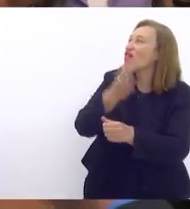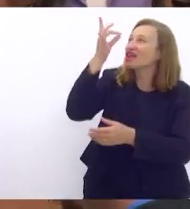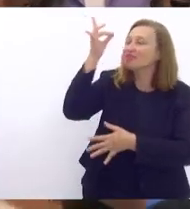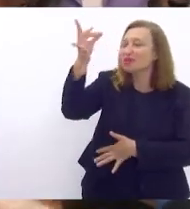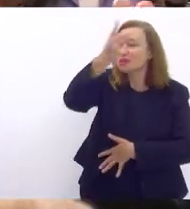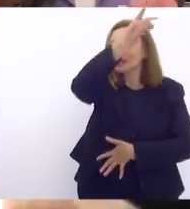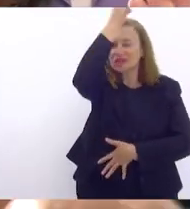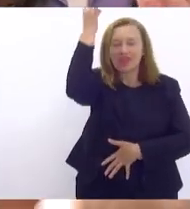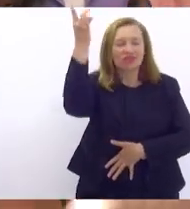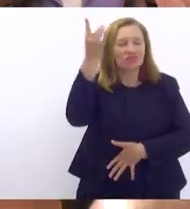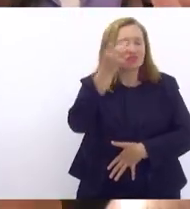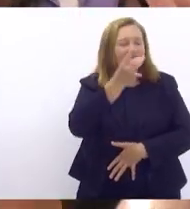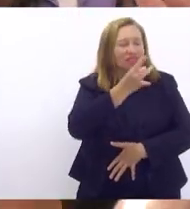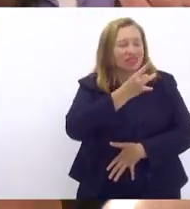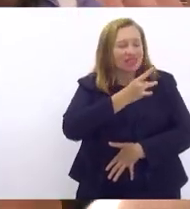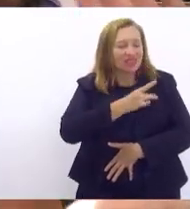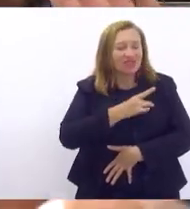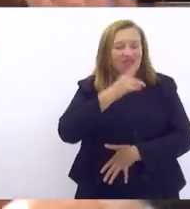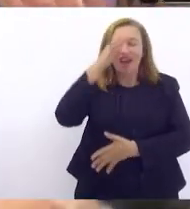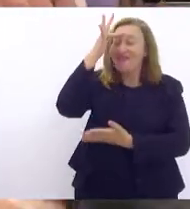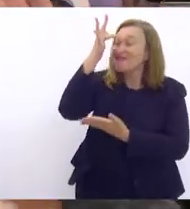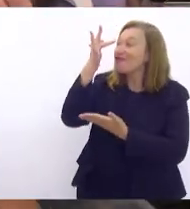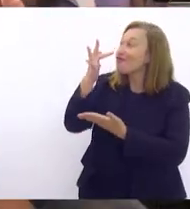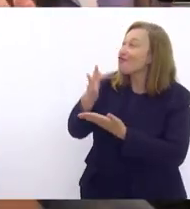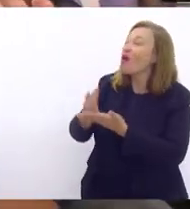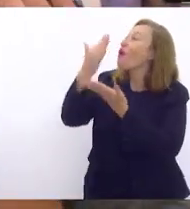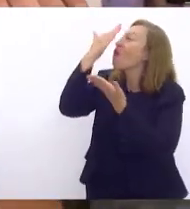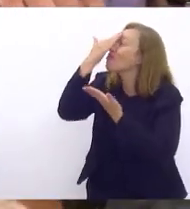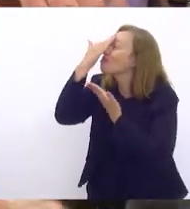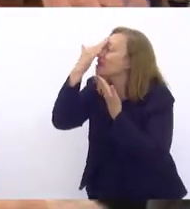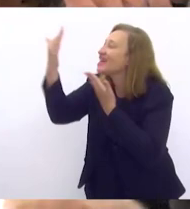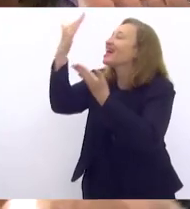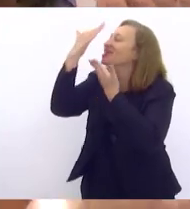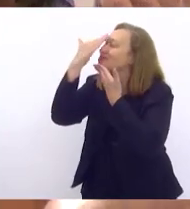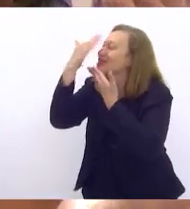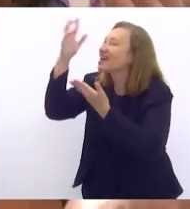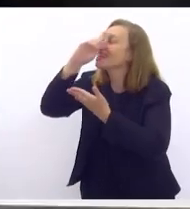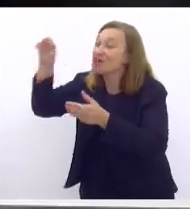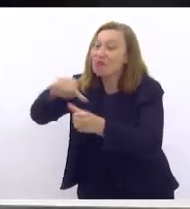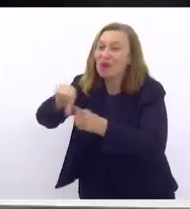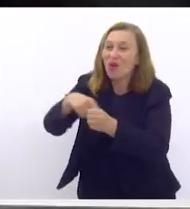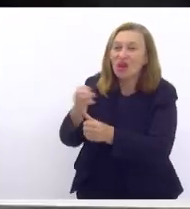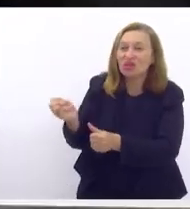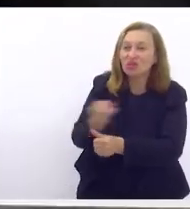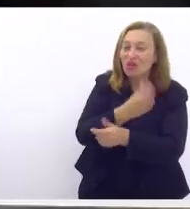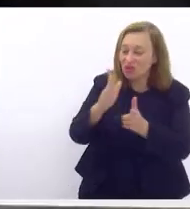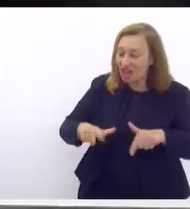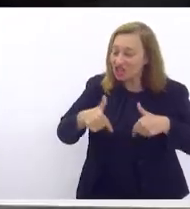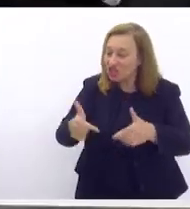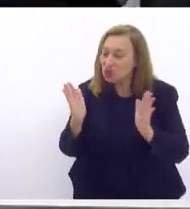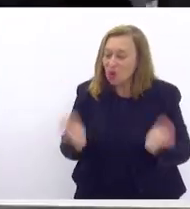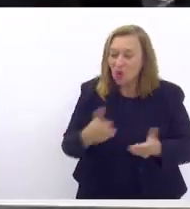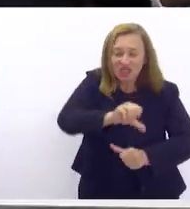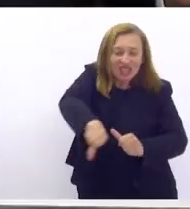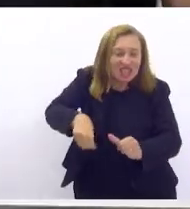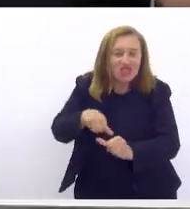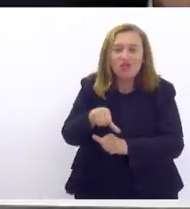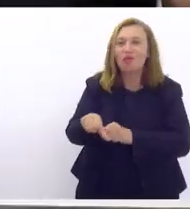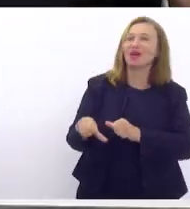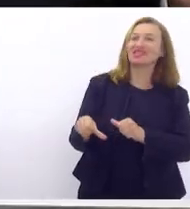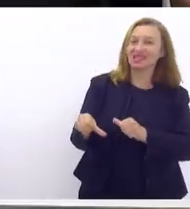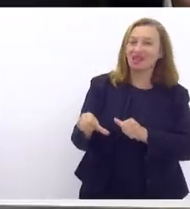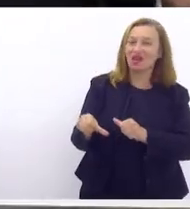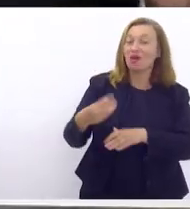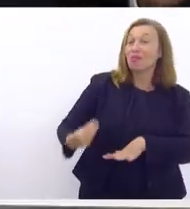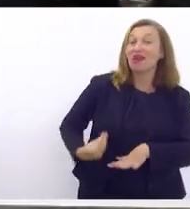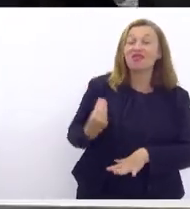batismo, renovados pela tua fé. Obrigado, Senhor, pelo renovo que está fazendo hoje, pela transformação, pela